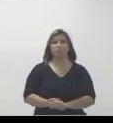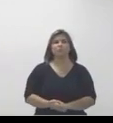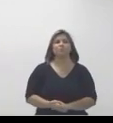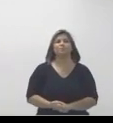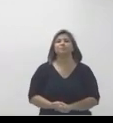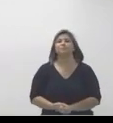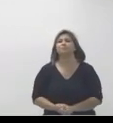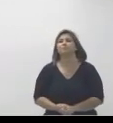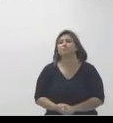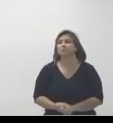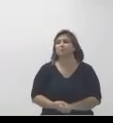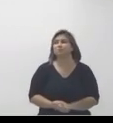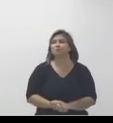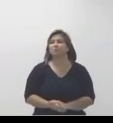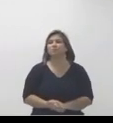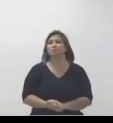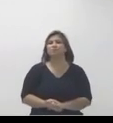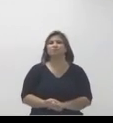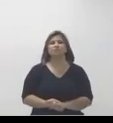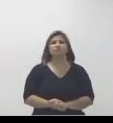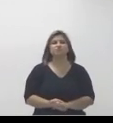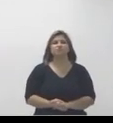na verdade